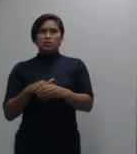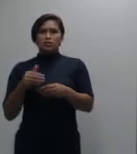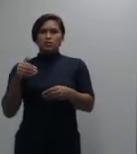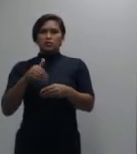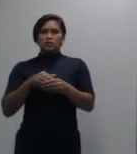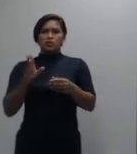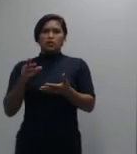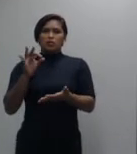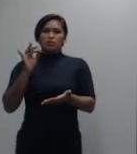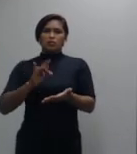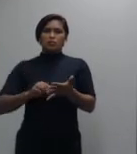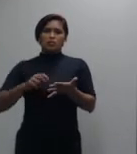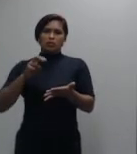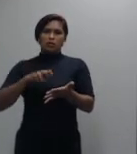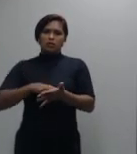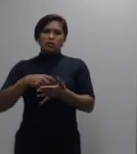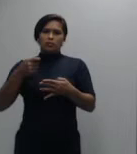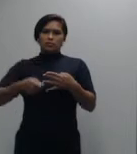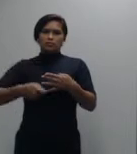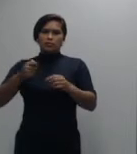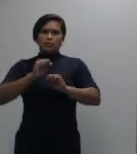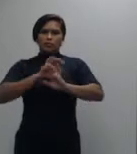estrangeira de